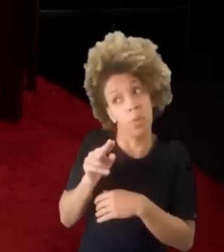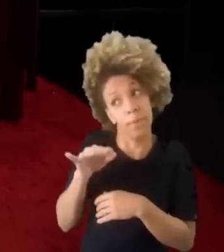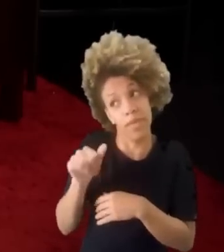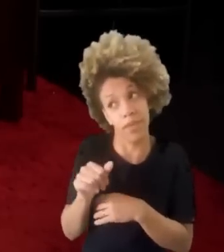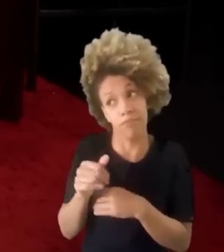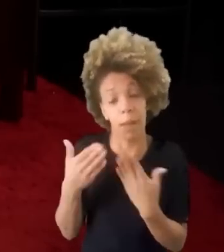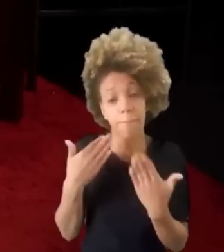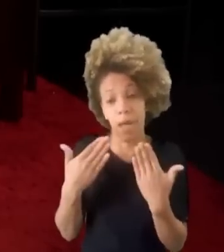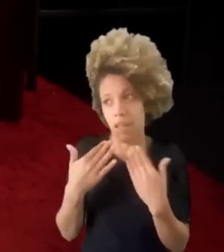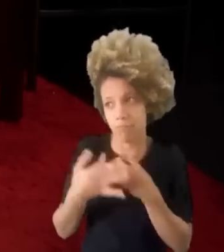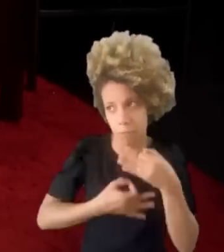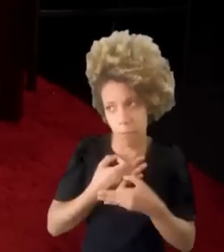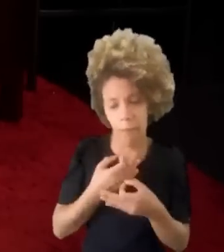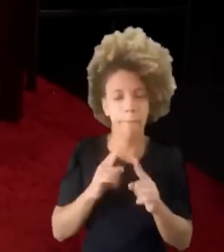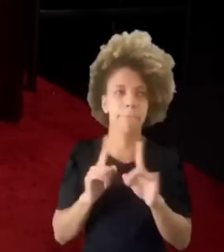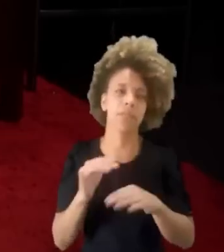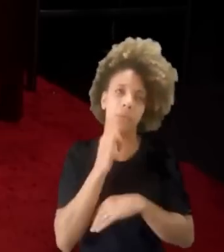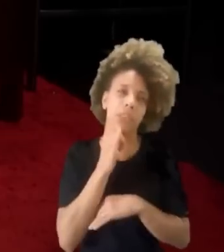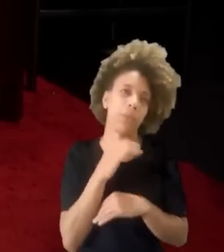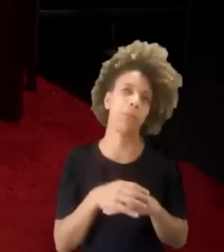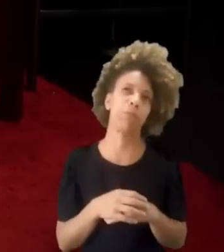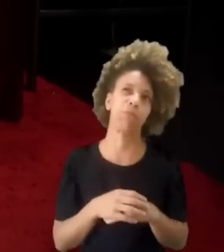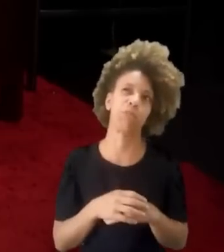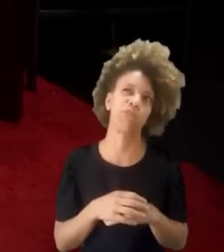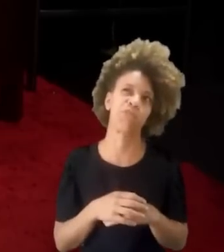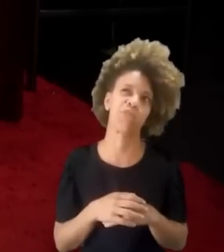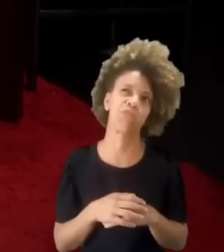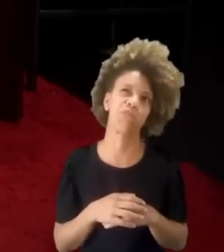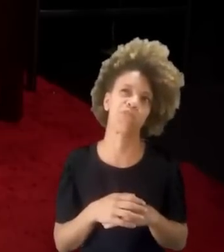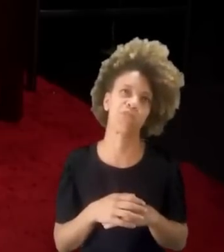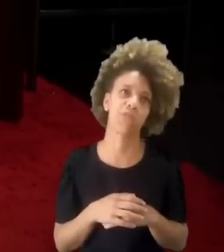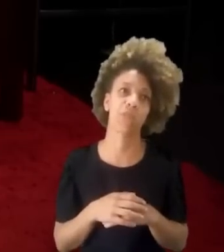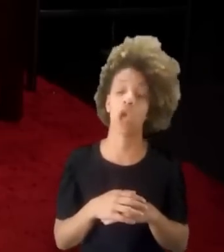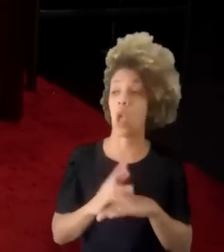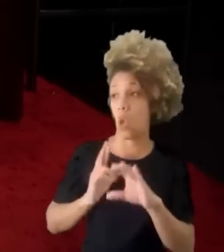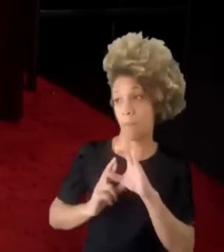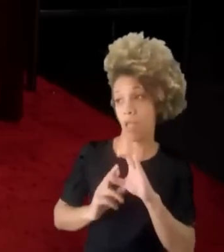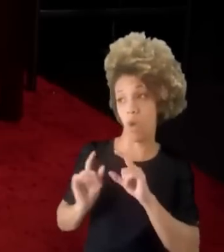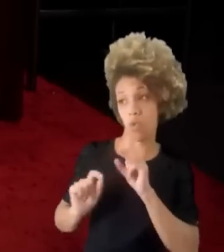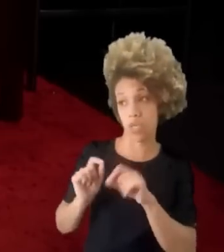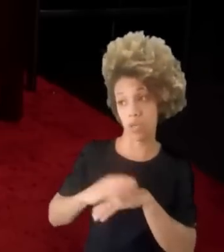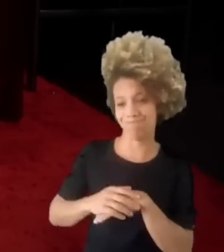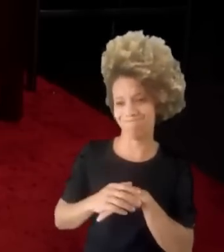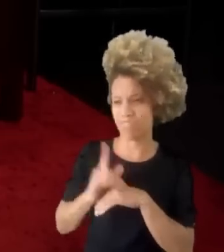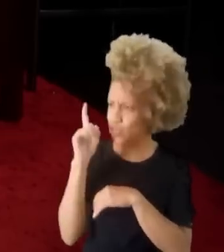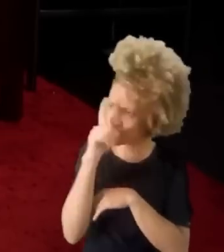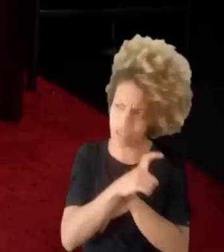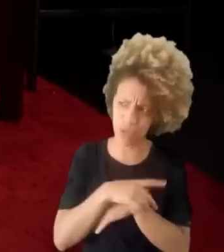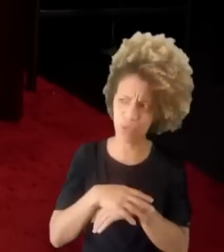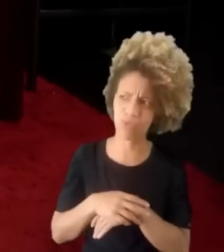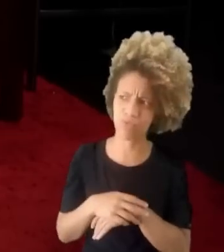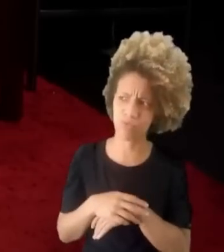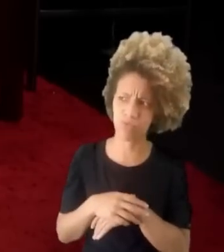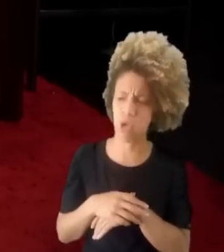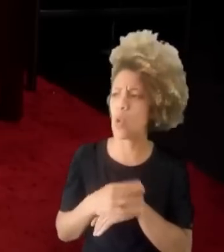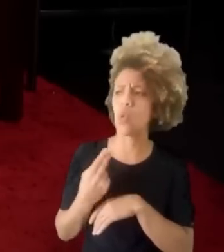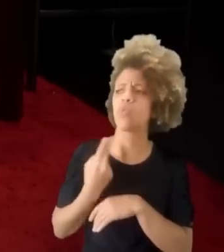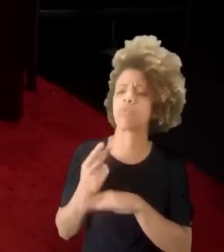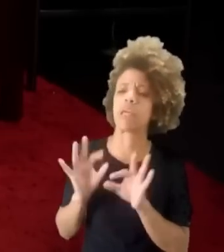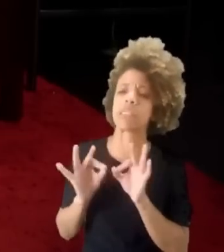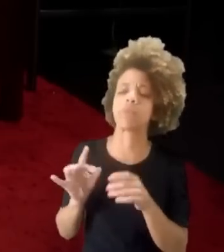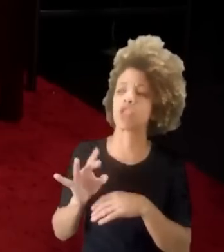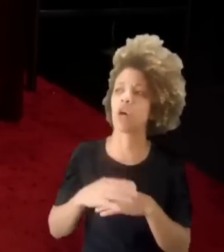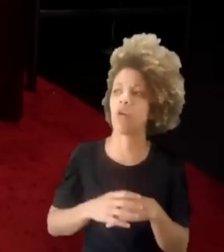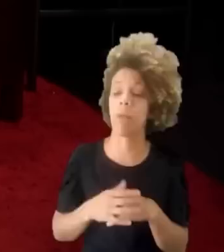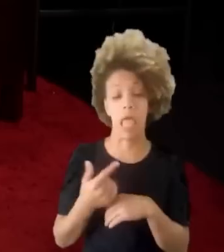é uma coisa importante mas assim é o comunismo ele é uma coisa muito complexa mano não dá para você